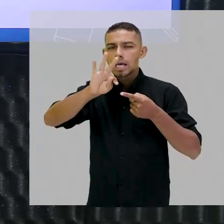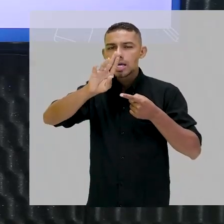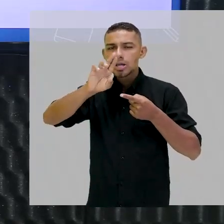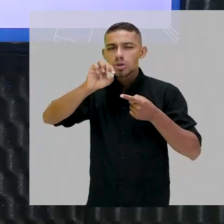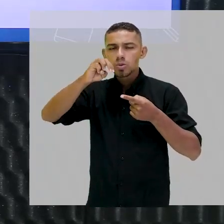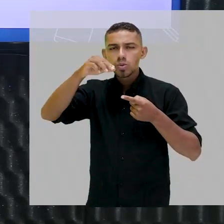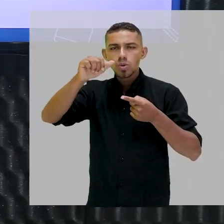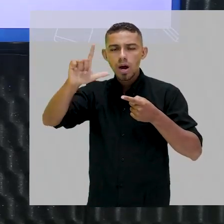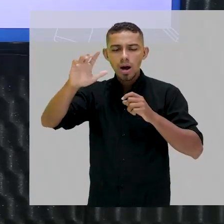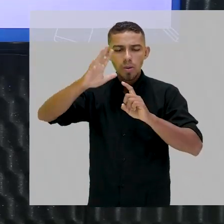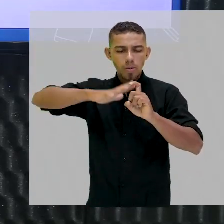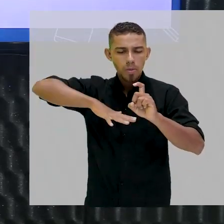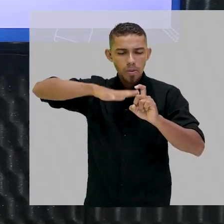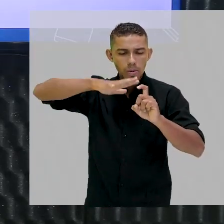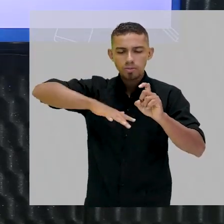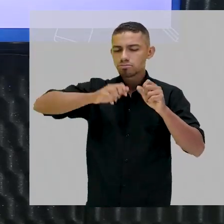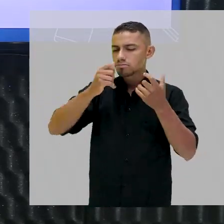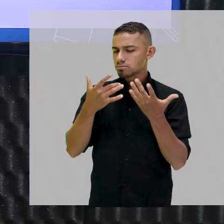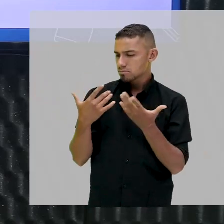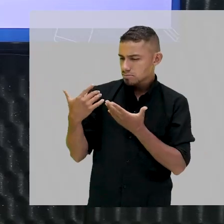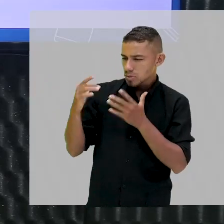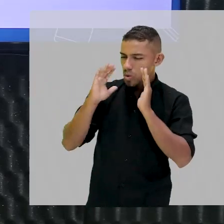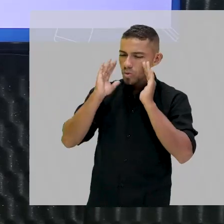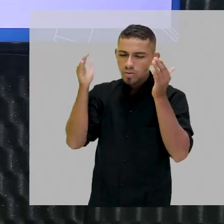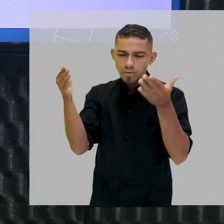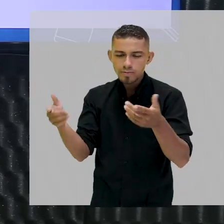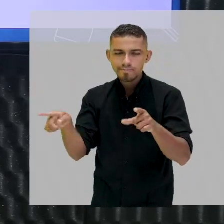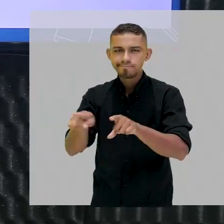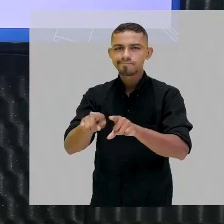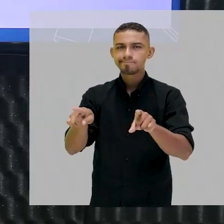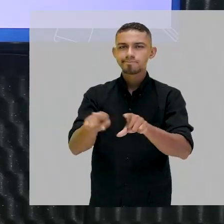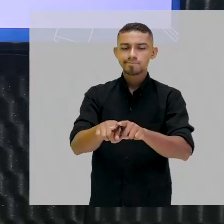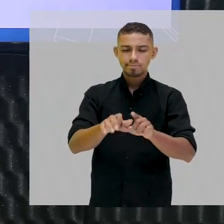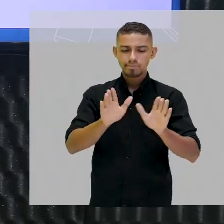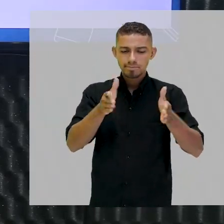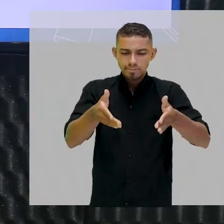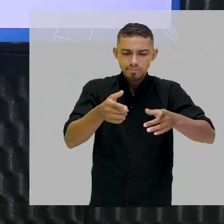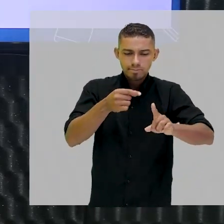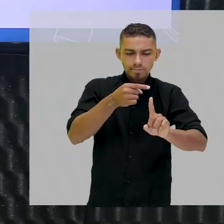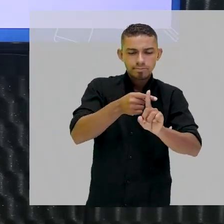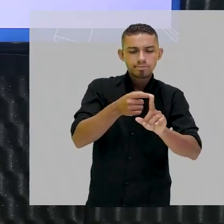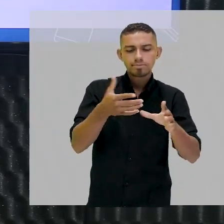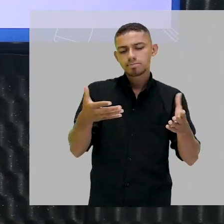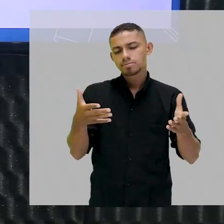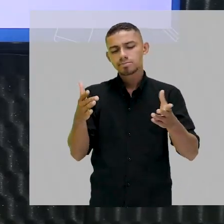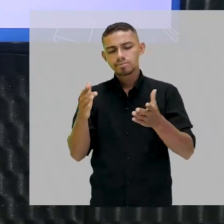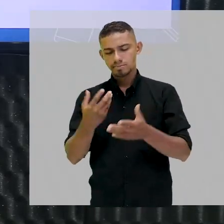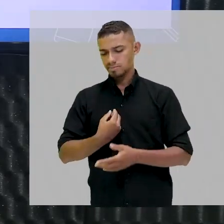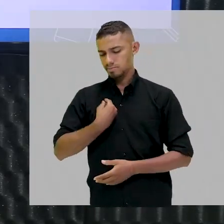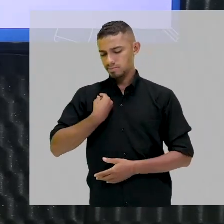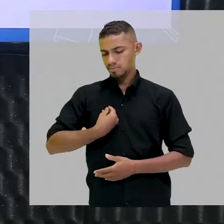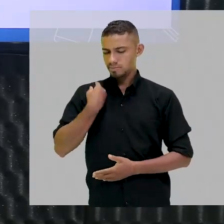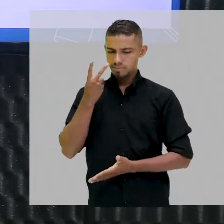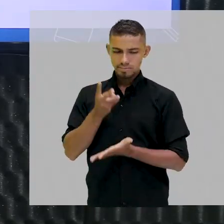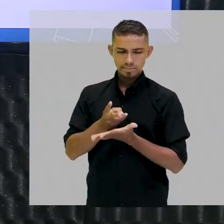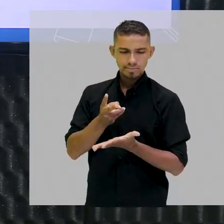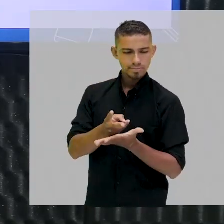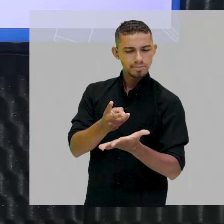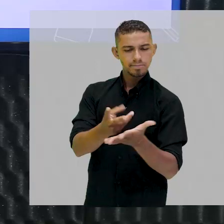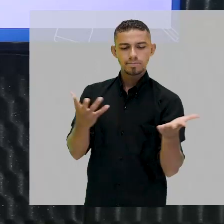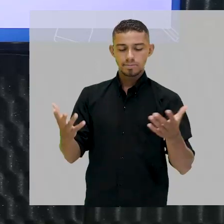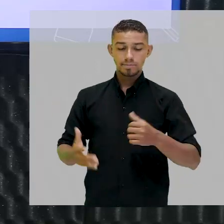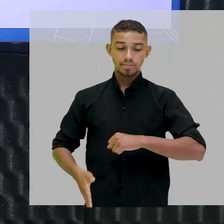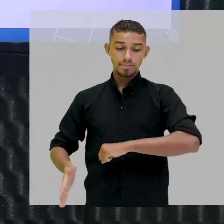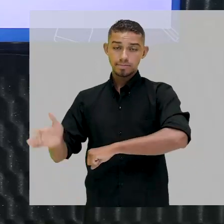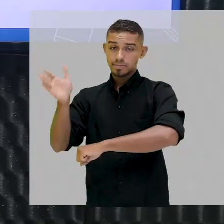seus trabalhos, em questão de funerais. A dança sempre esteve presente. Na Idade